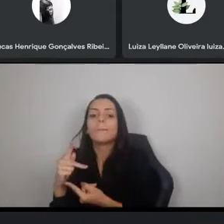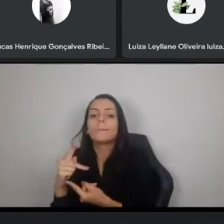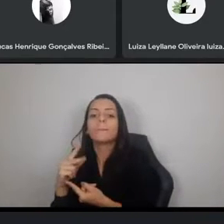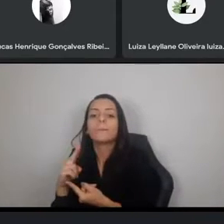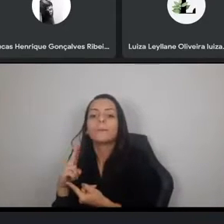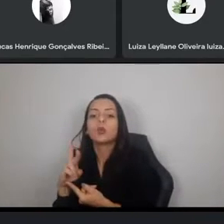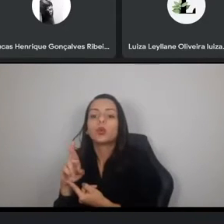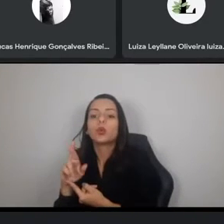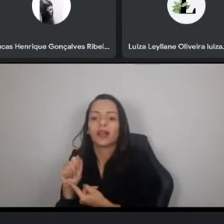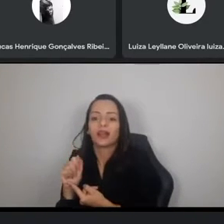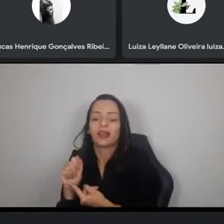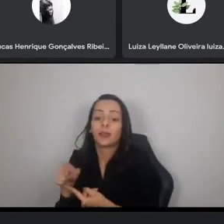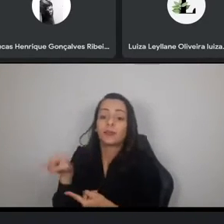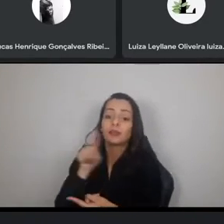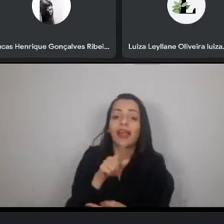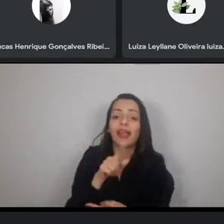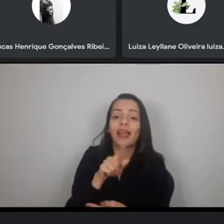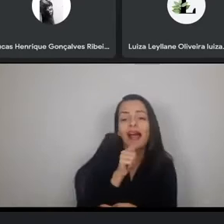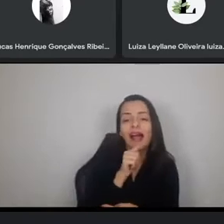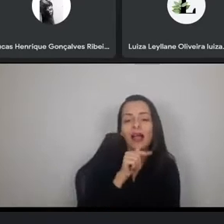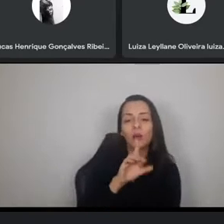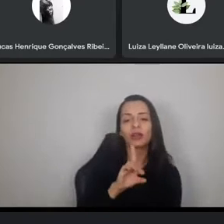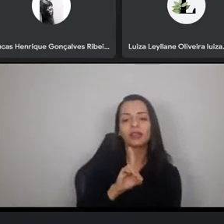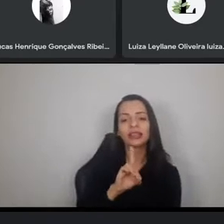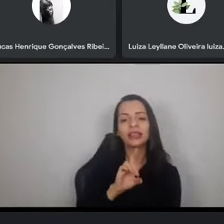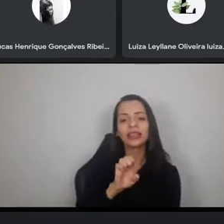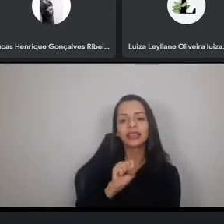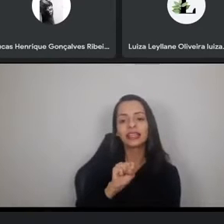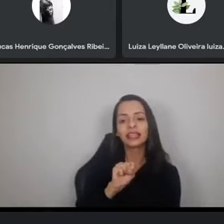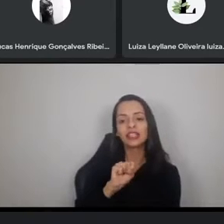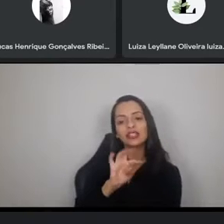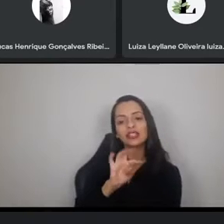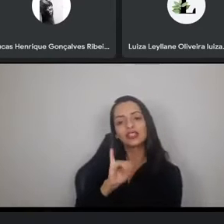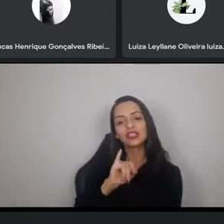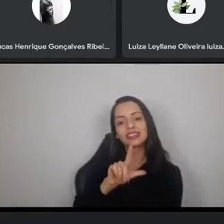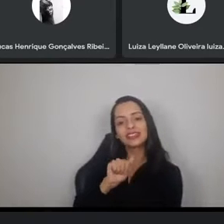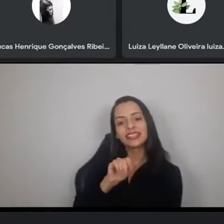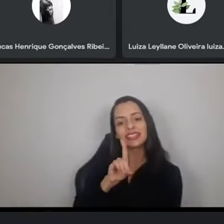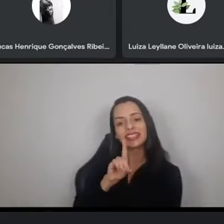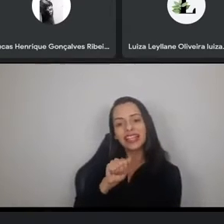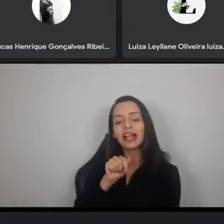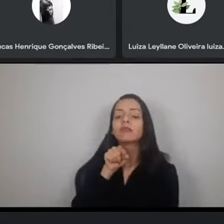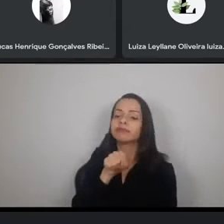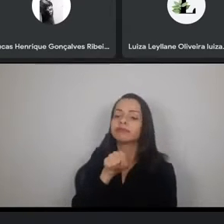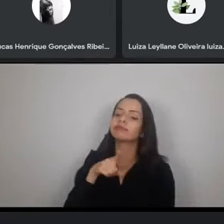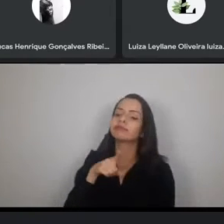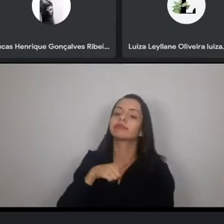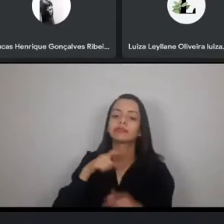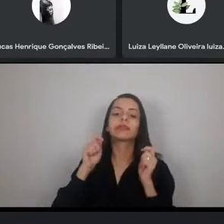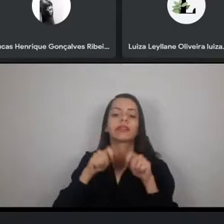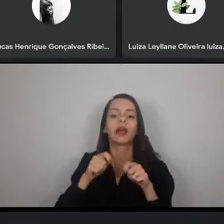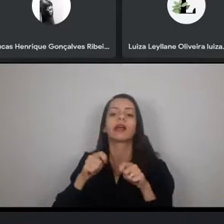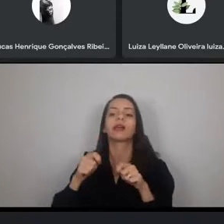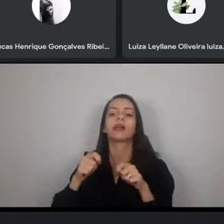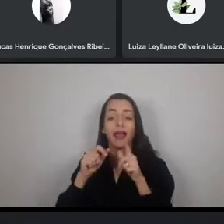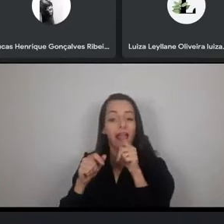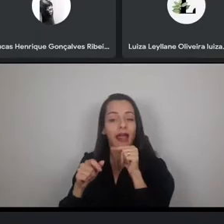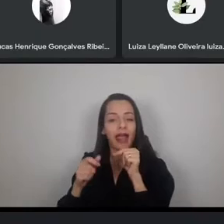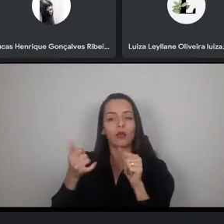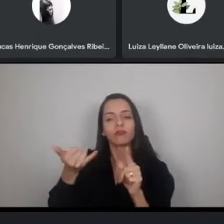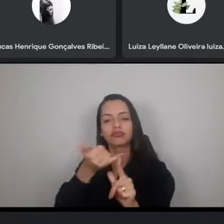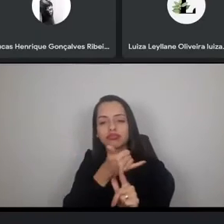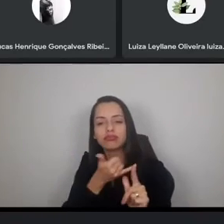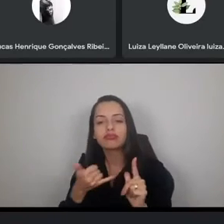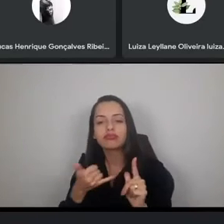uma água pura, não é uma água destilada. Então, possivelmente, pode ocasionar um choque elétrico.